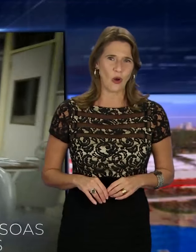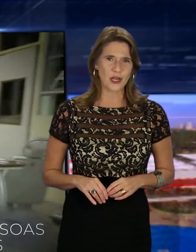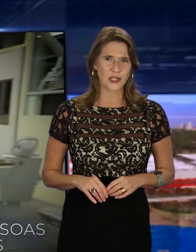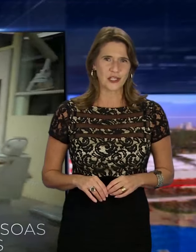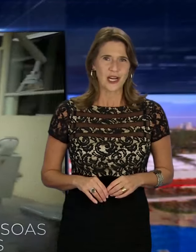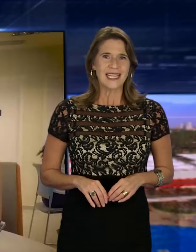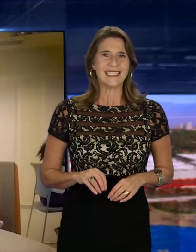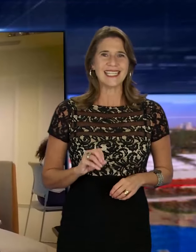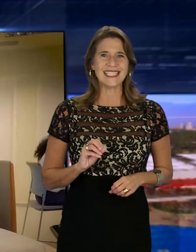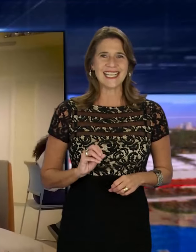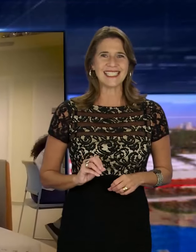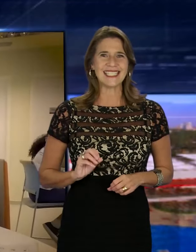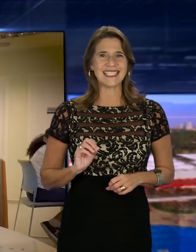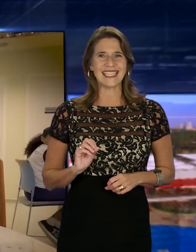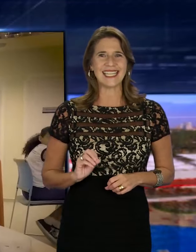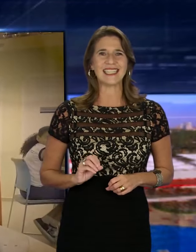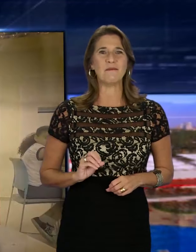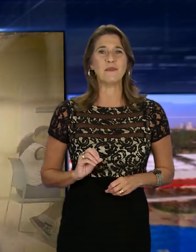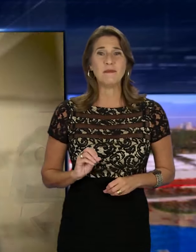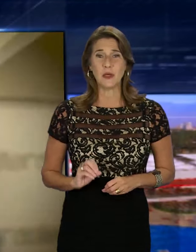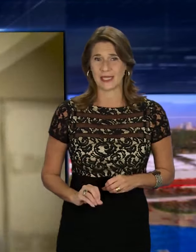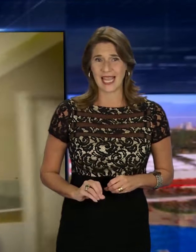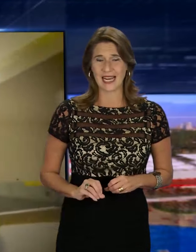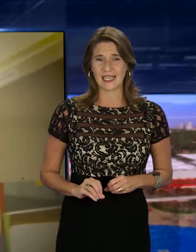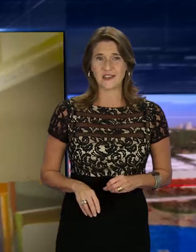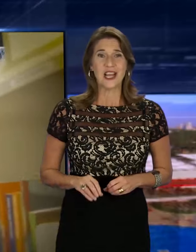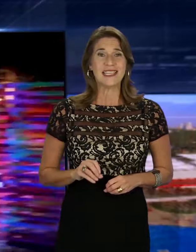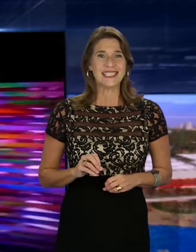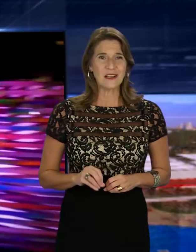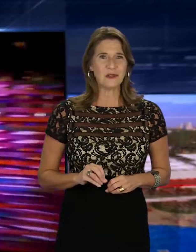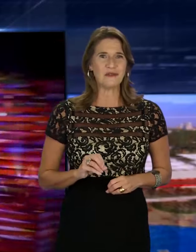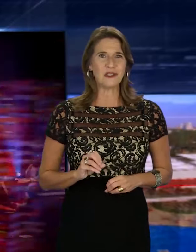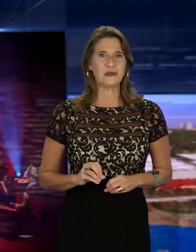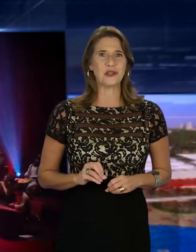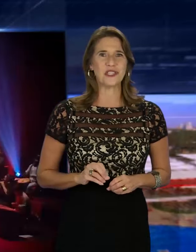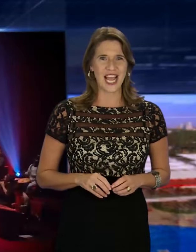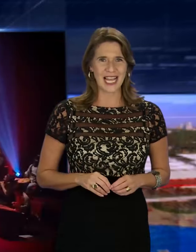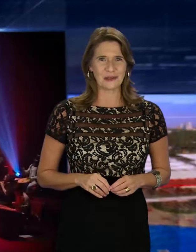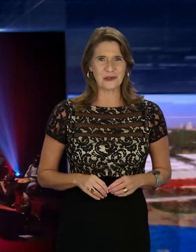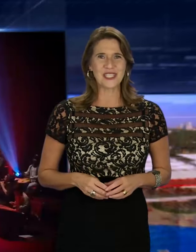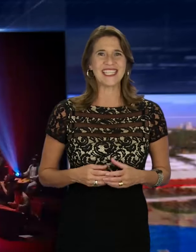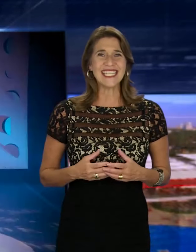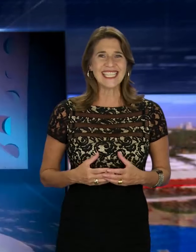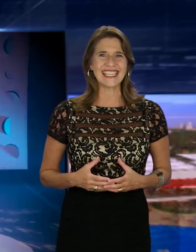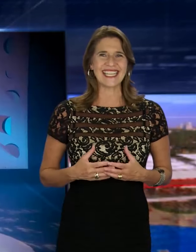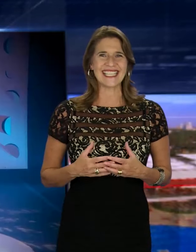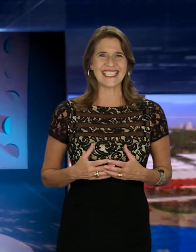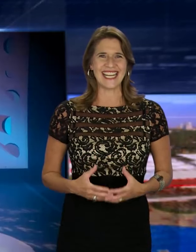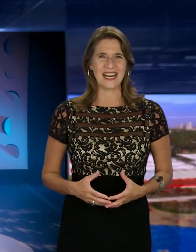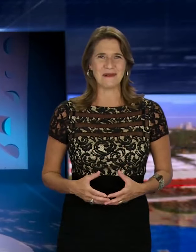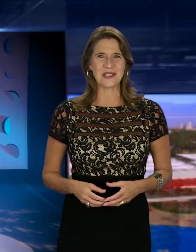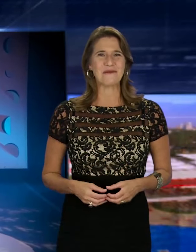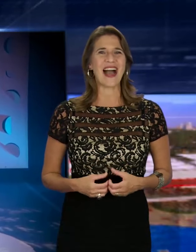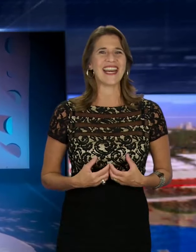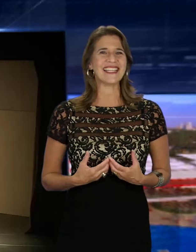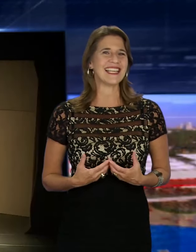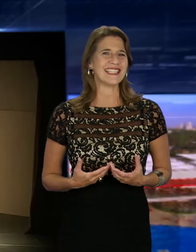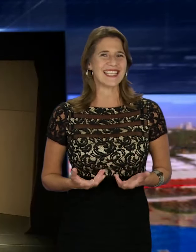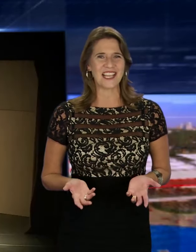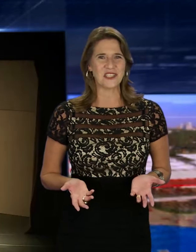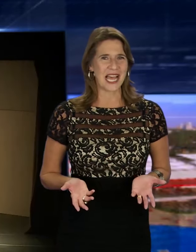odontológicas, 370 bibliotecas, 122 teatros, 33 cinemas,